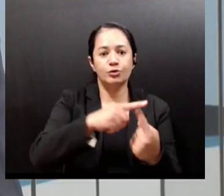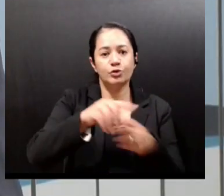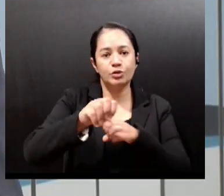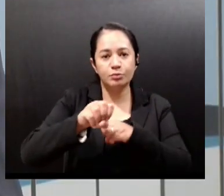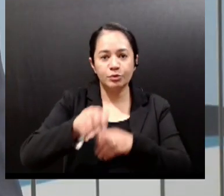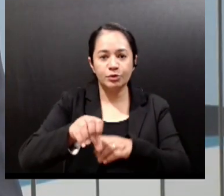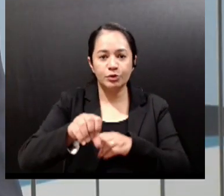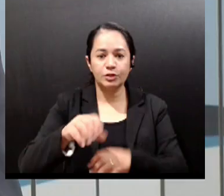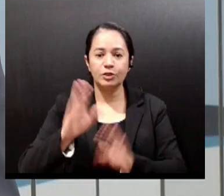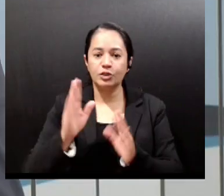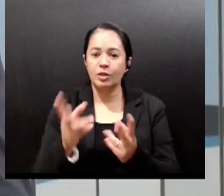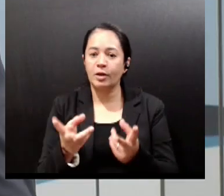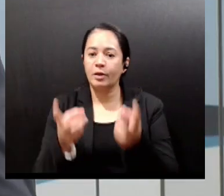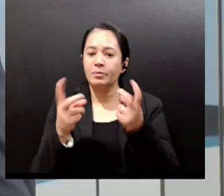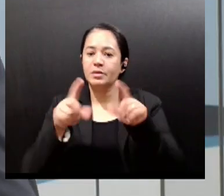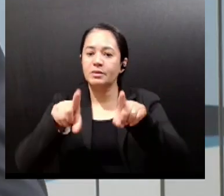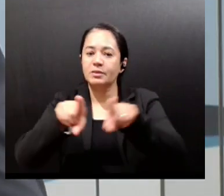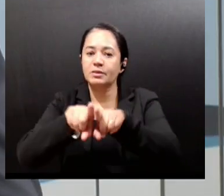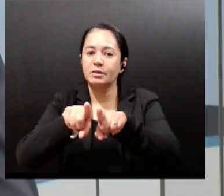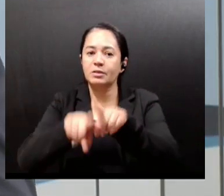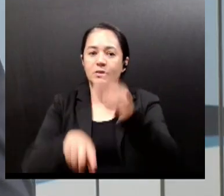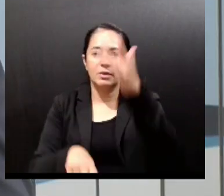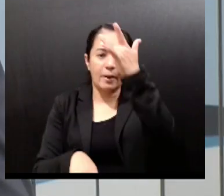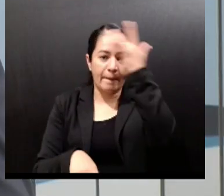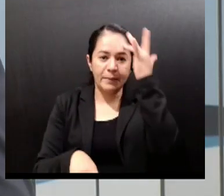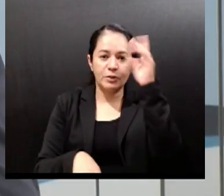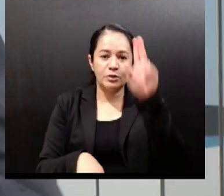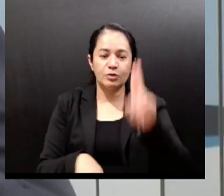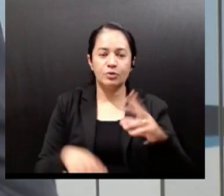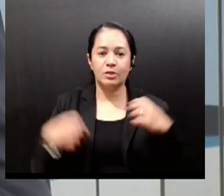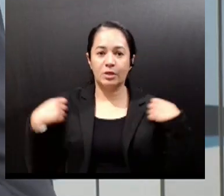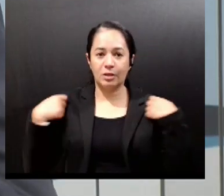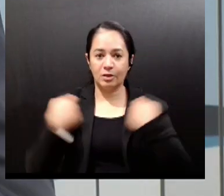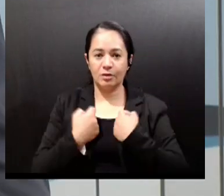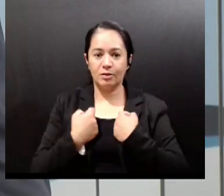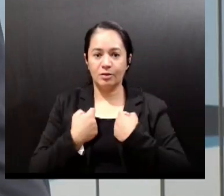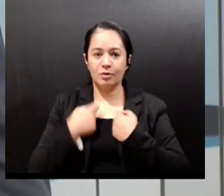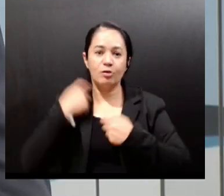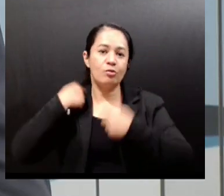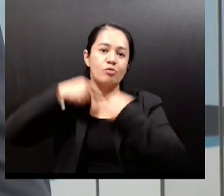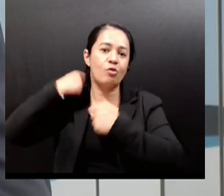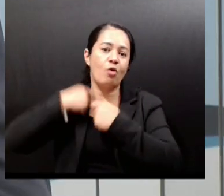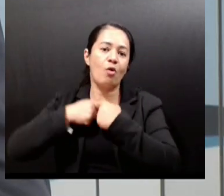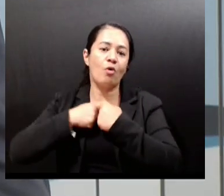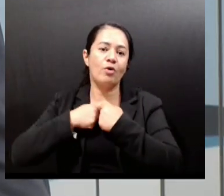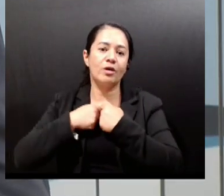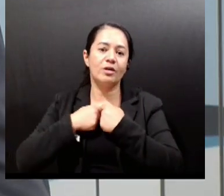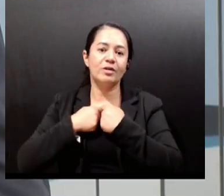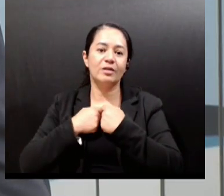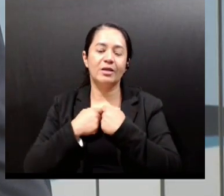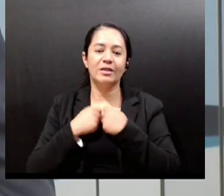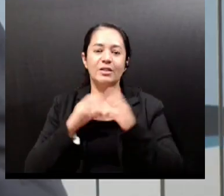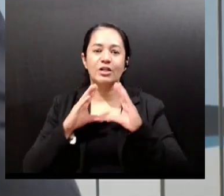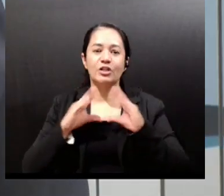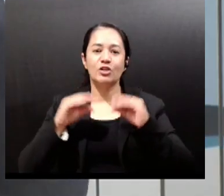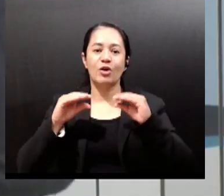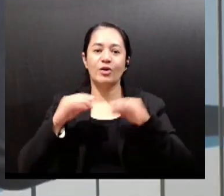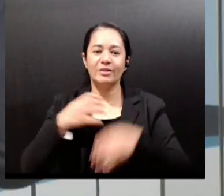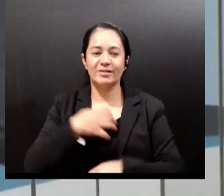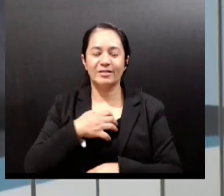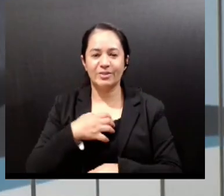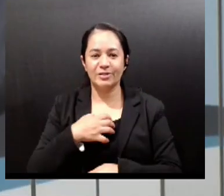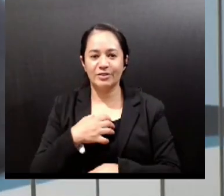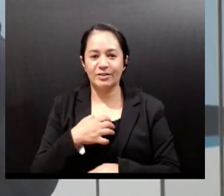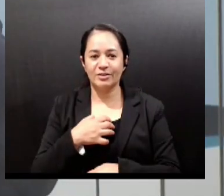também pessoas usando blusa com gorro, que elas se sentem mais confortável quando vai colocar o capacete, ela pega